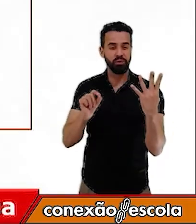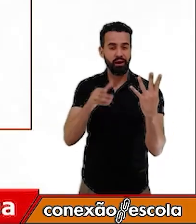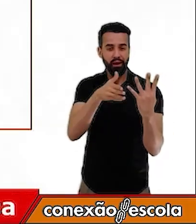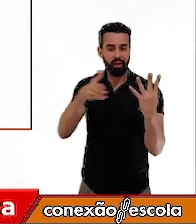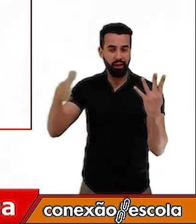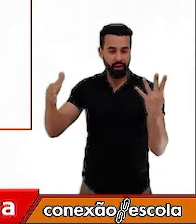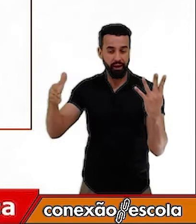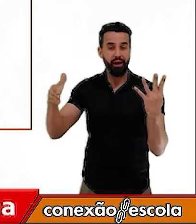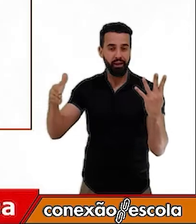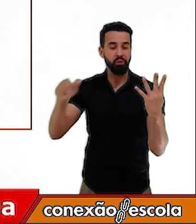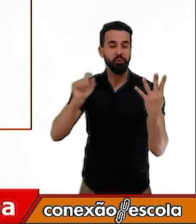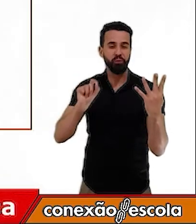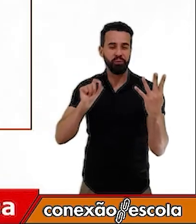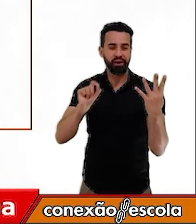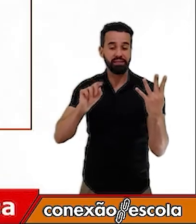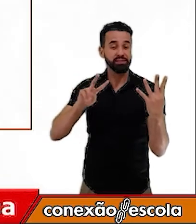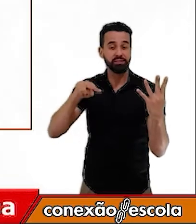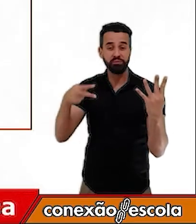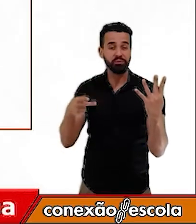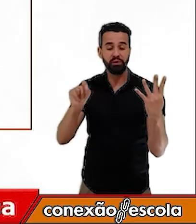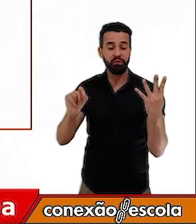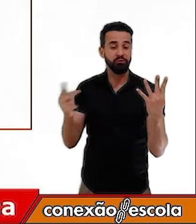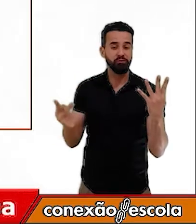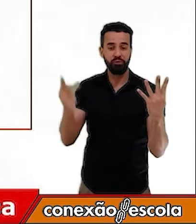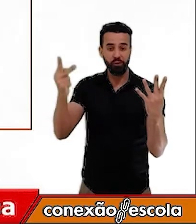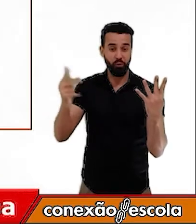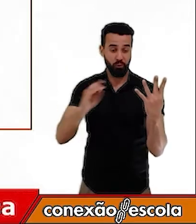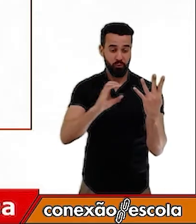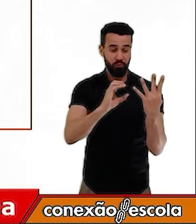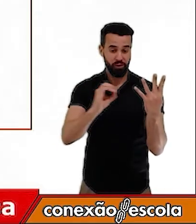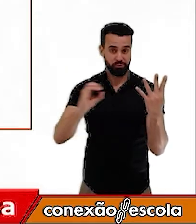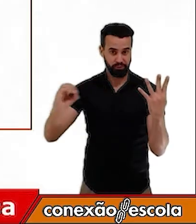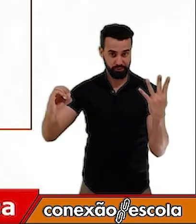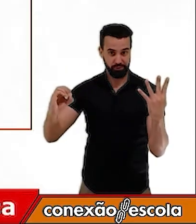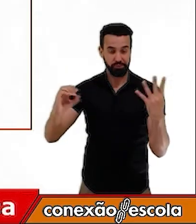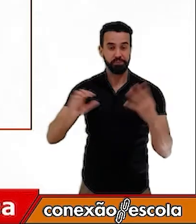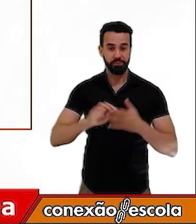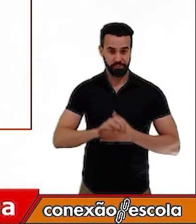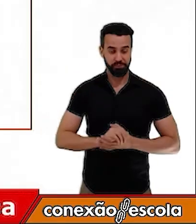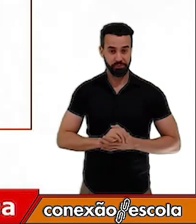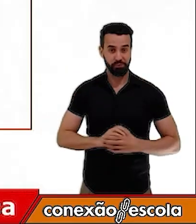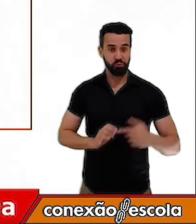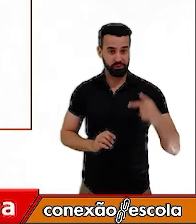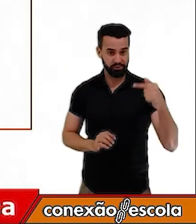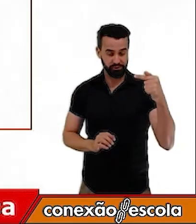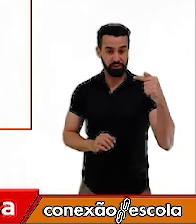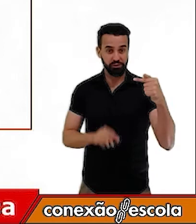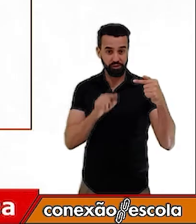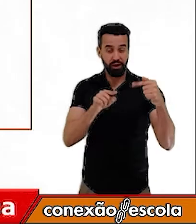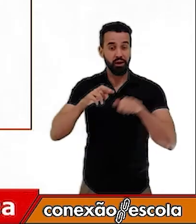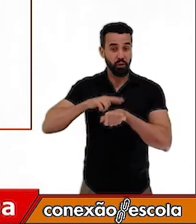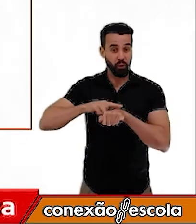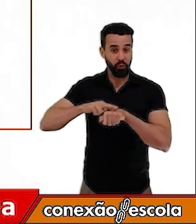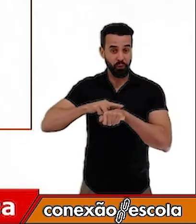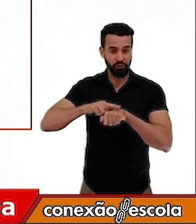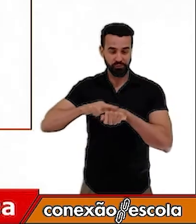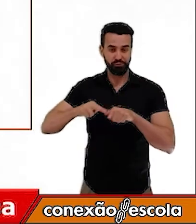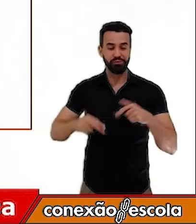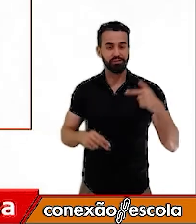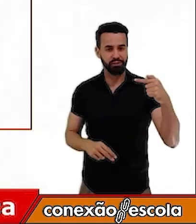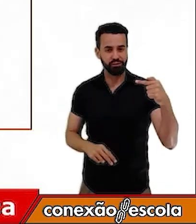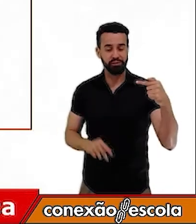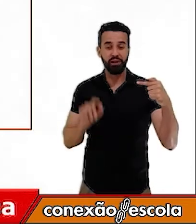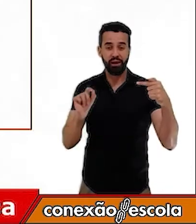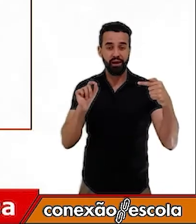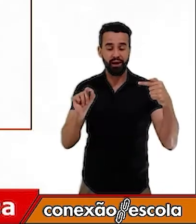das centenas. Esse 4 tem valor 400. E o 7, que é o roxo, utilizei